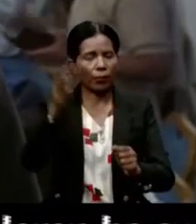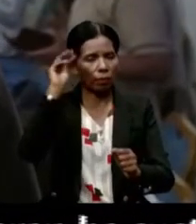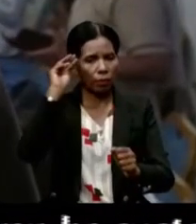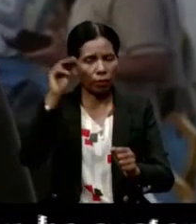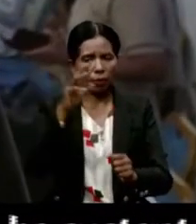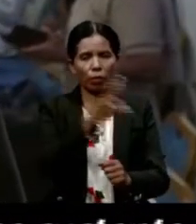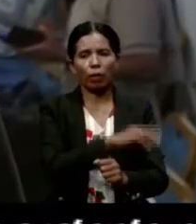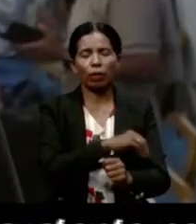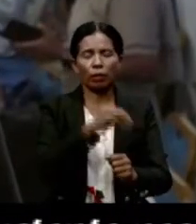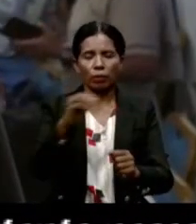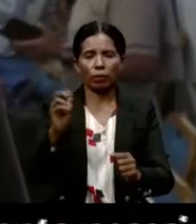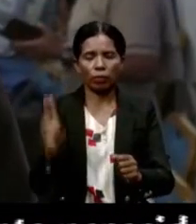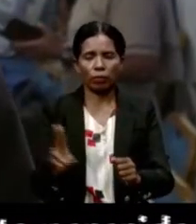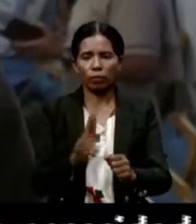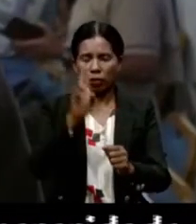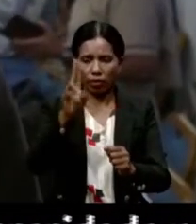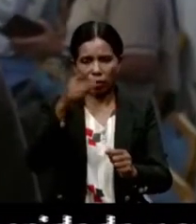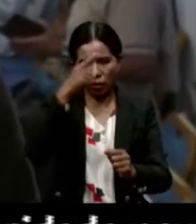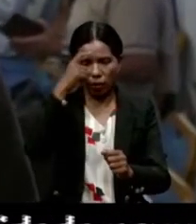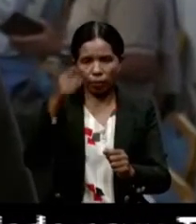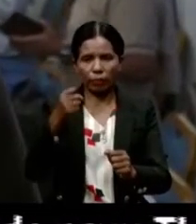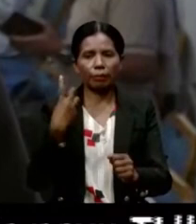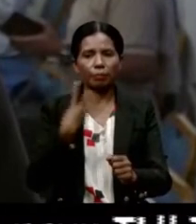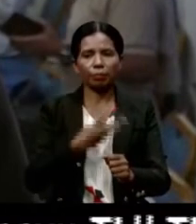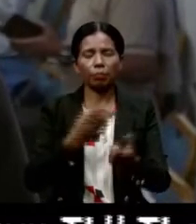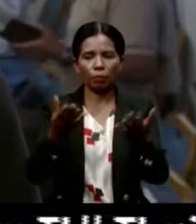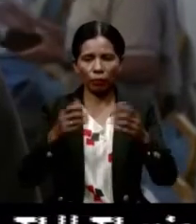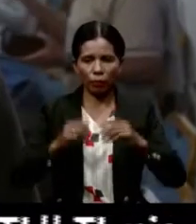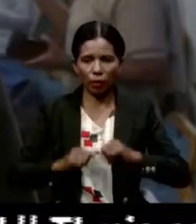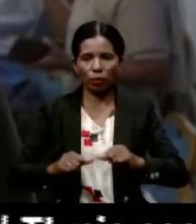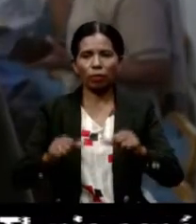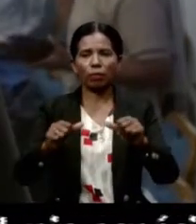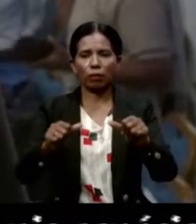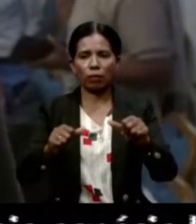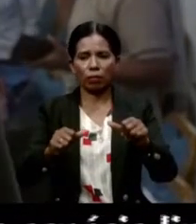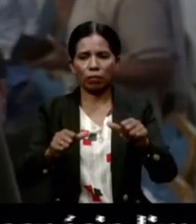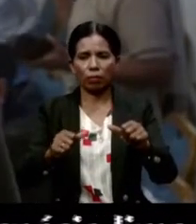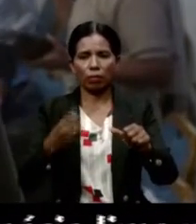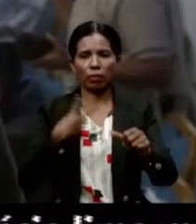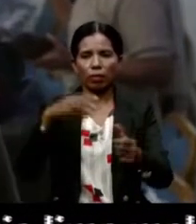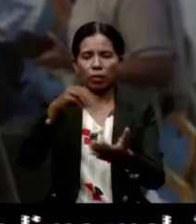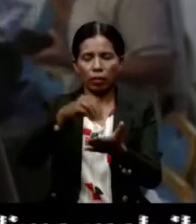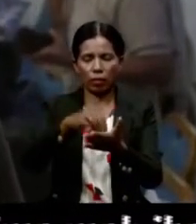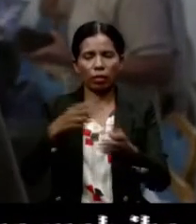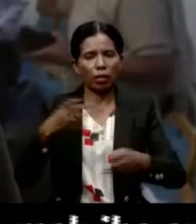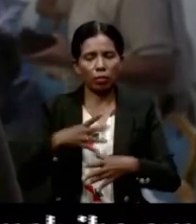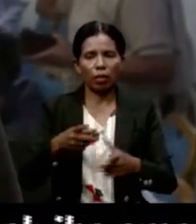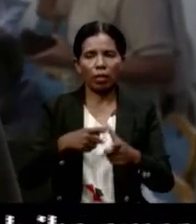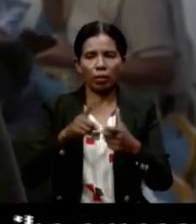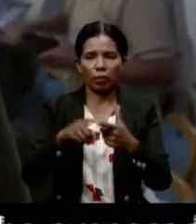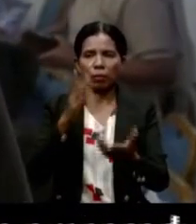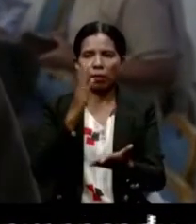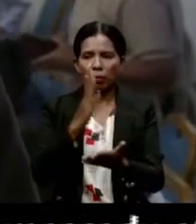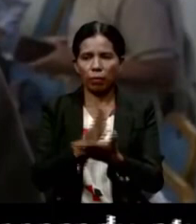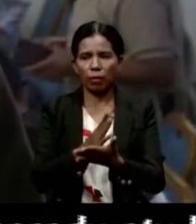Ensino Superior também Itacara mas a continuidade né tal uma que depois bele para